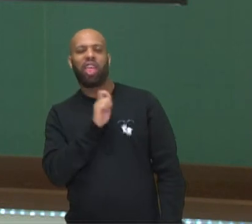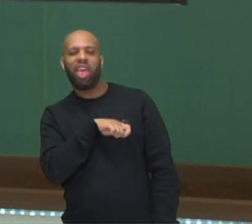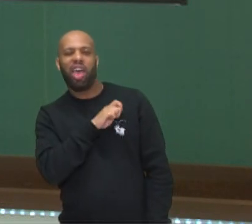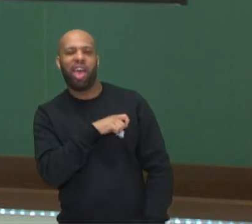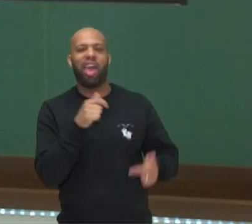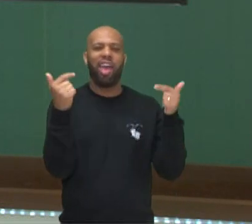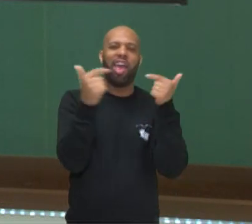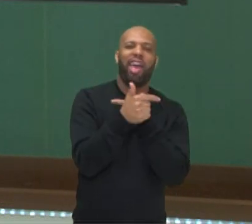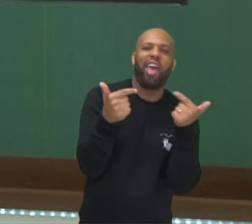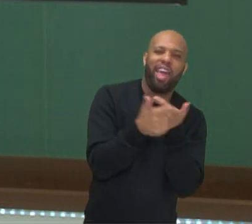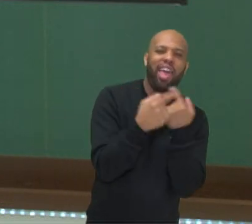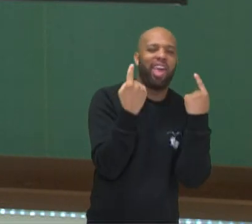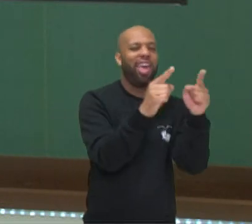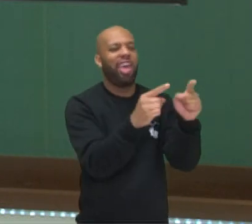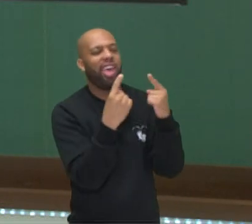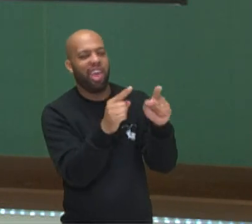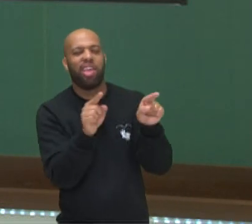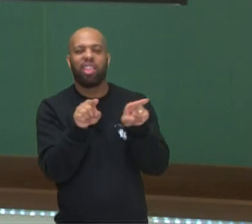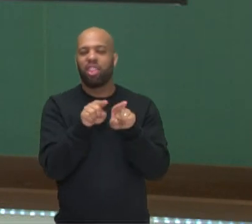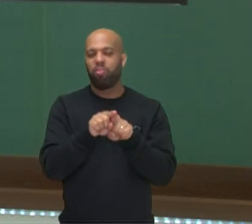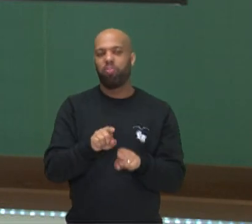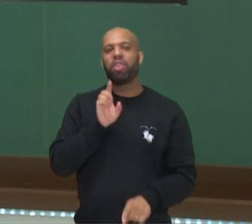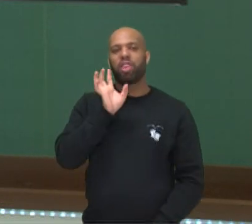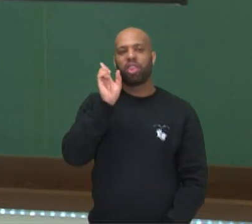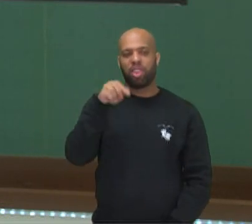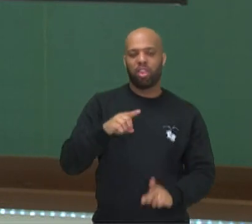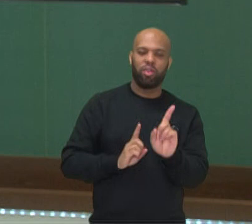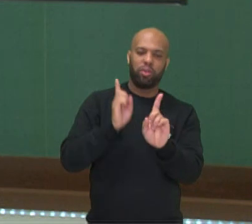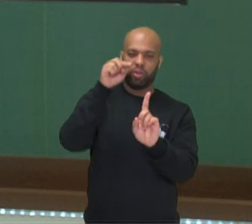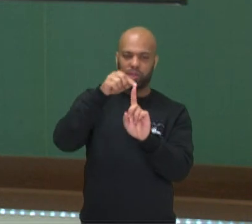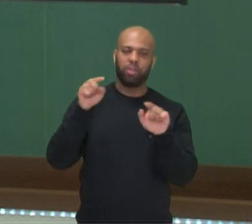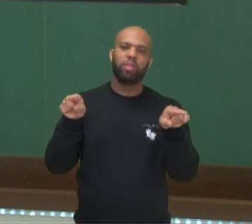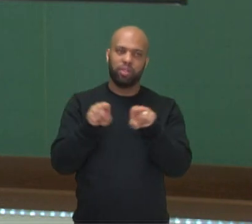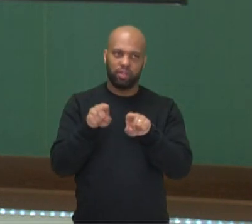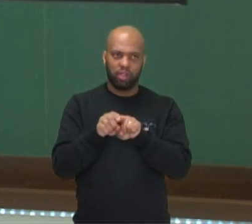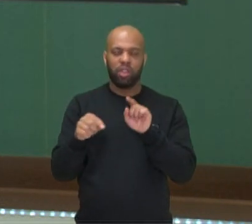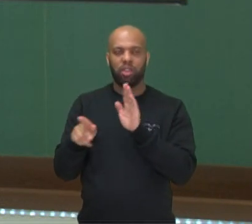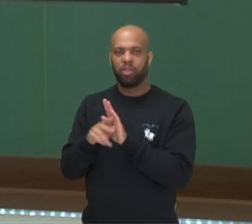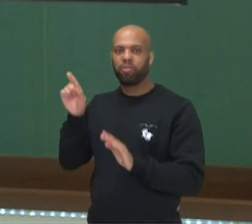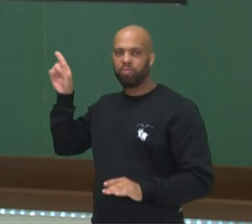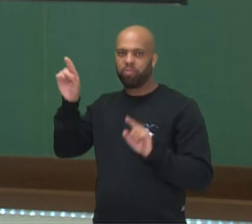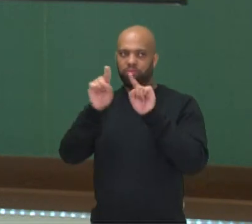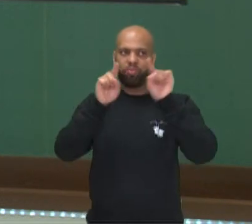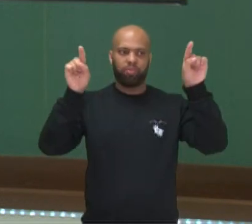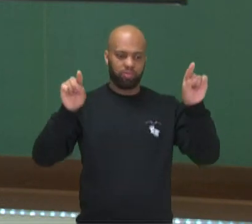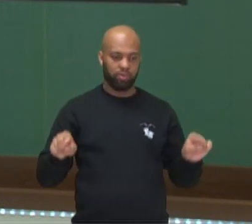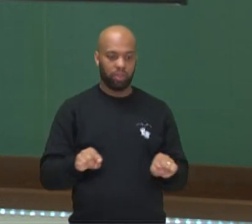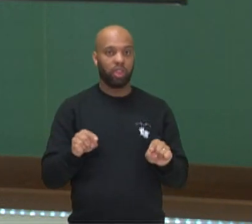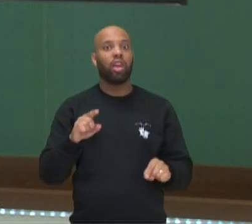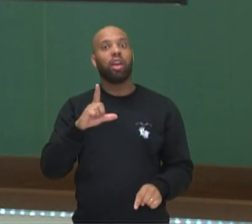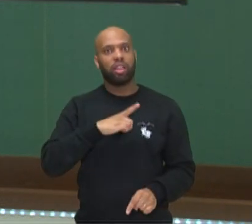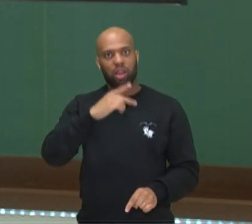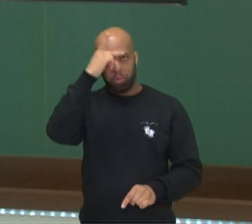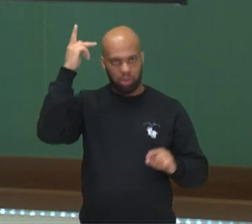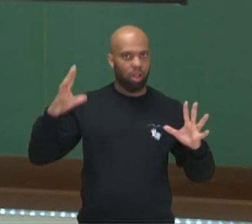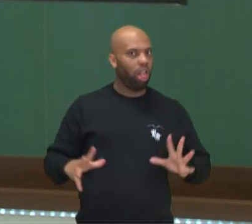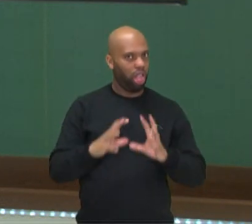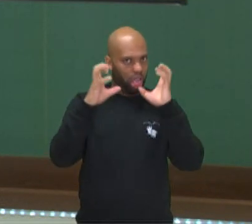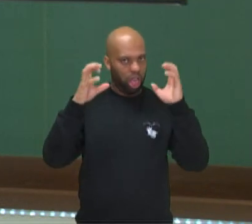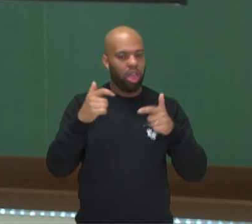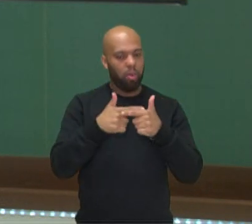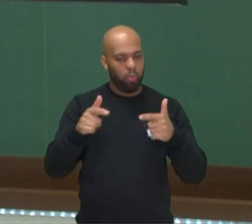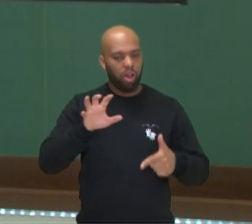sarro, de provocar um humor irônico, um humor meio sádico até, né, que às vezes as pessoas chegam a entrar em conflito por conta dessas